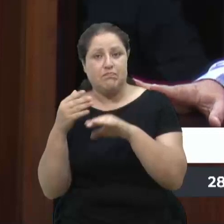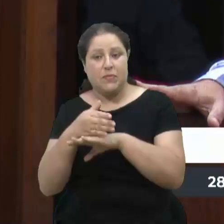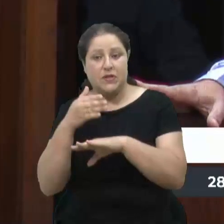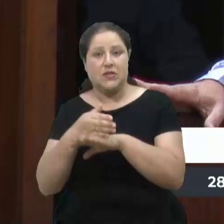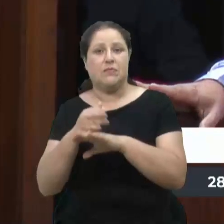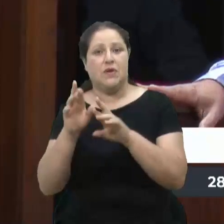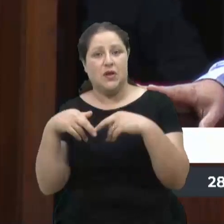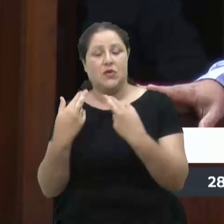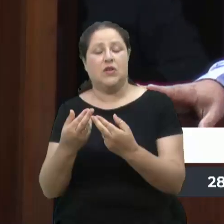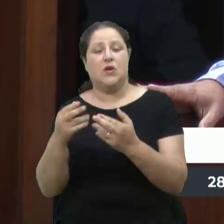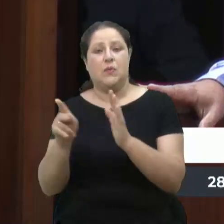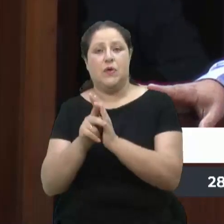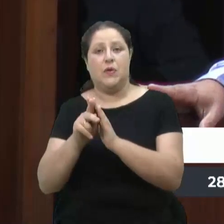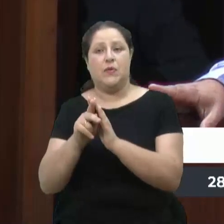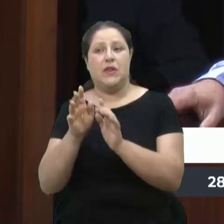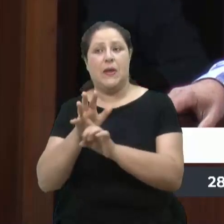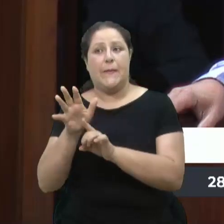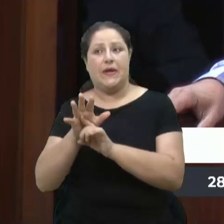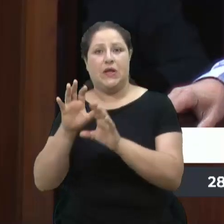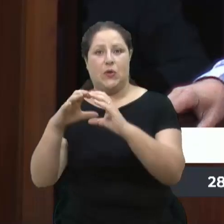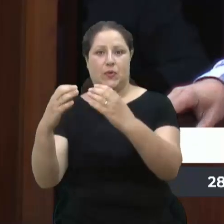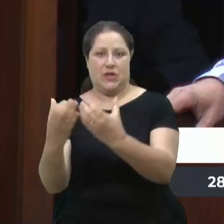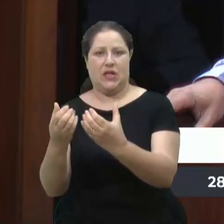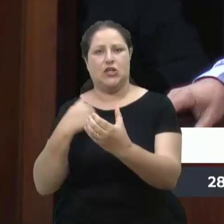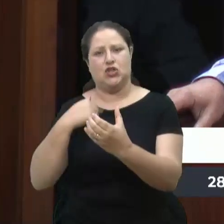e reuniões públicas que foram